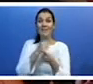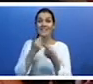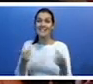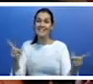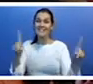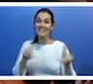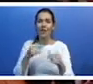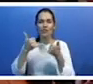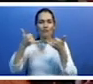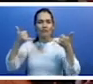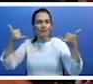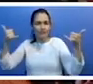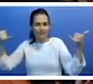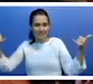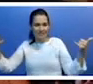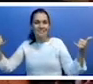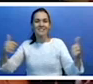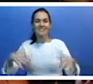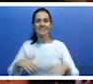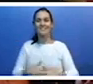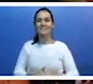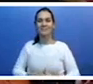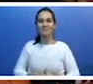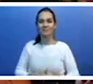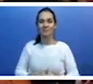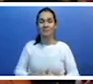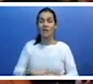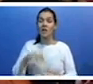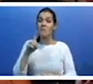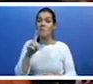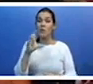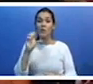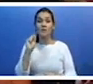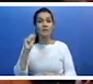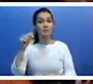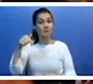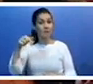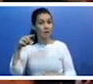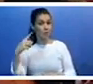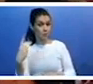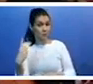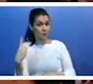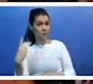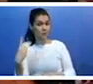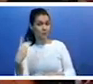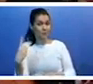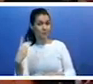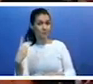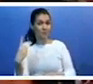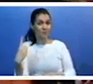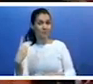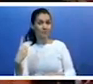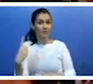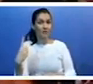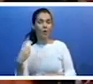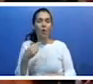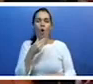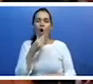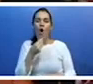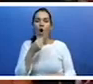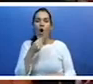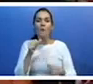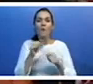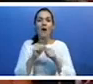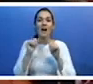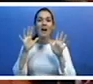de fios, ainda utilizava o fio. Depois, em 1871, Antônio Meucci cria